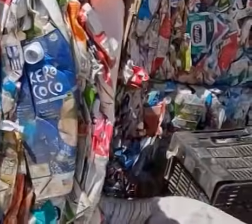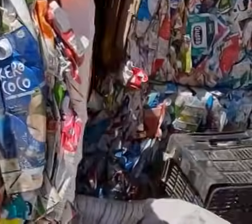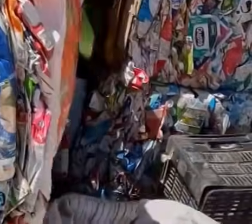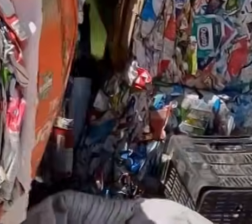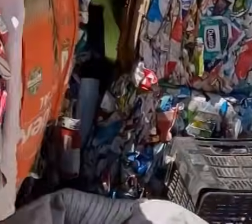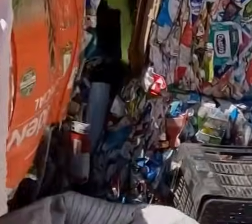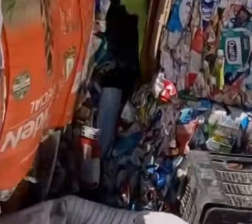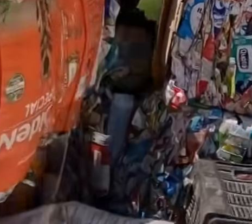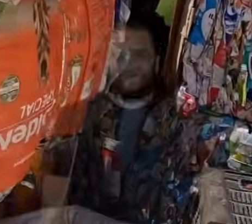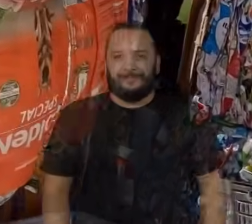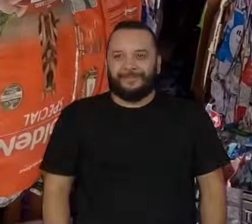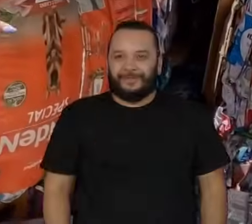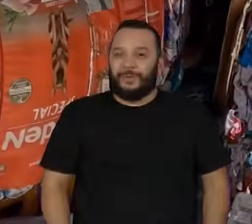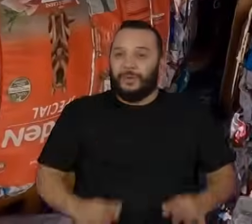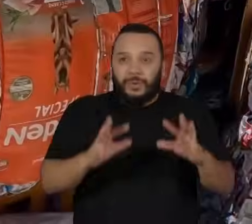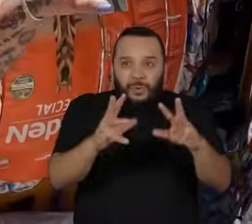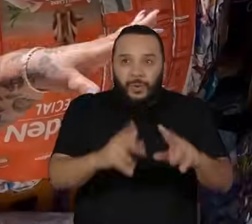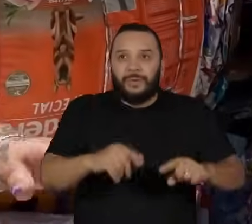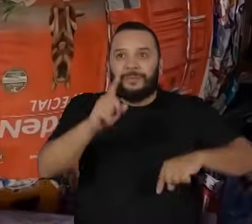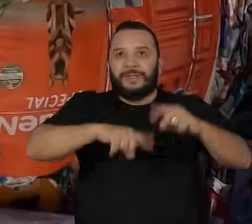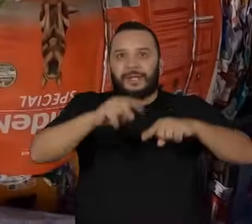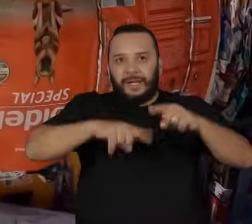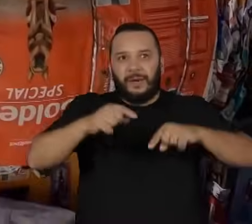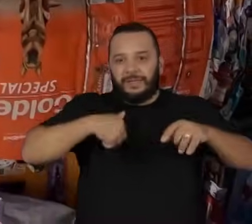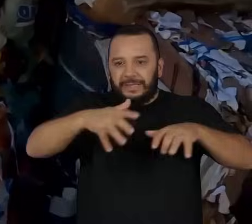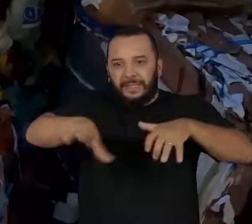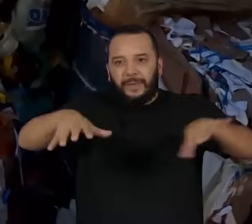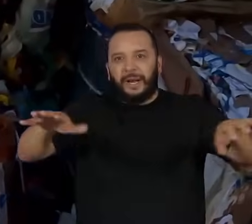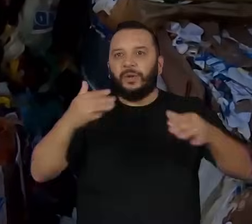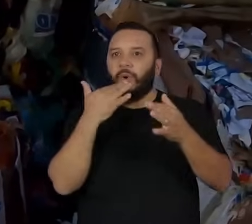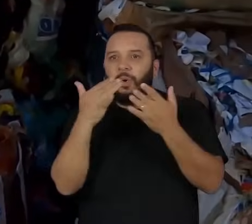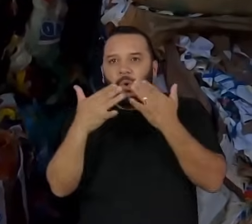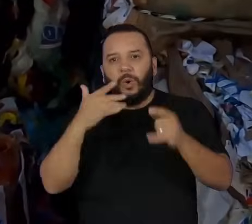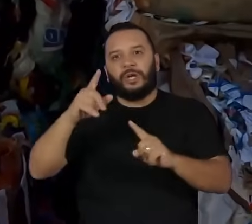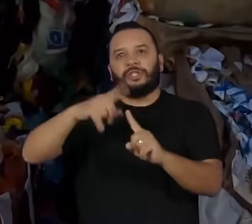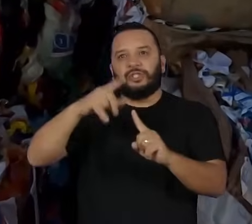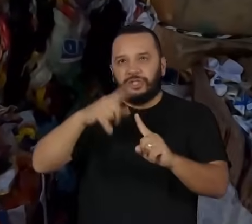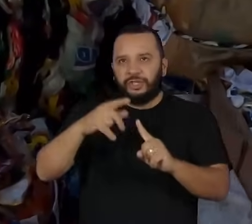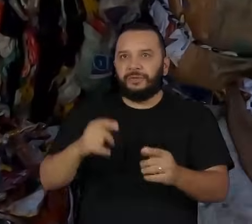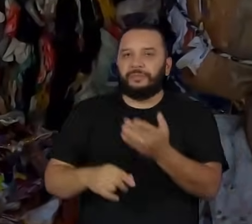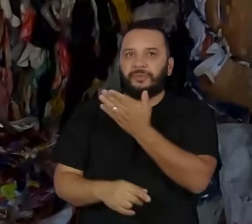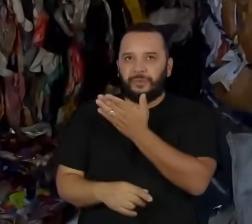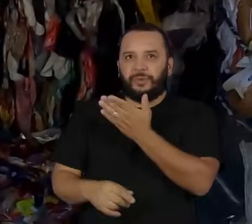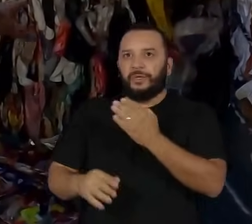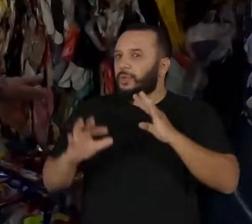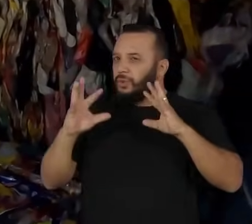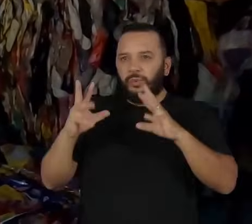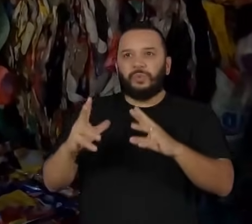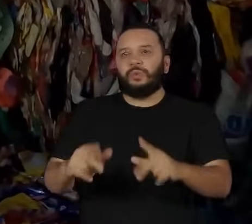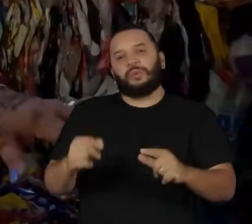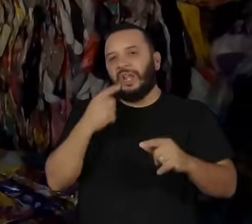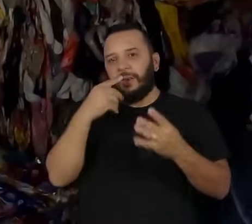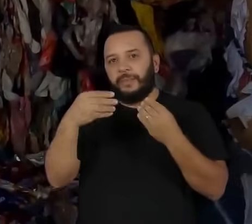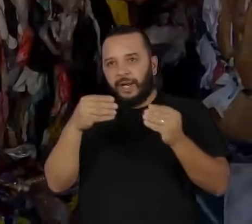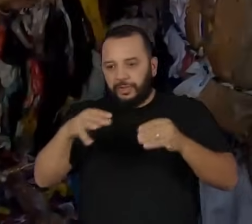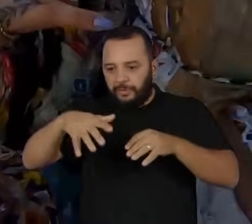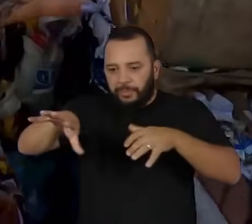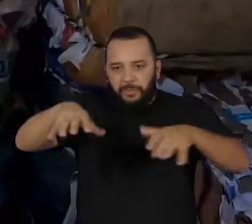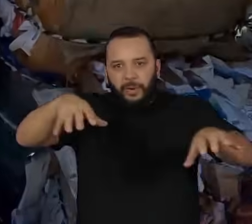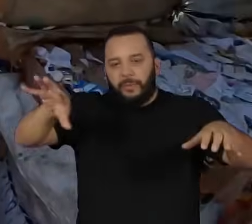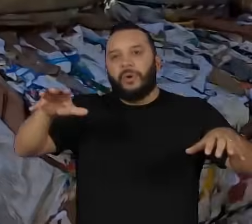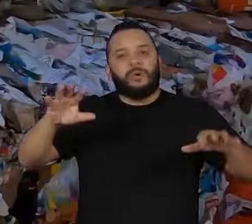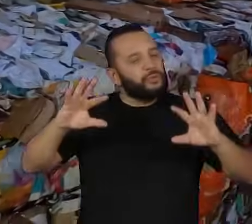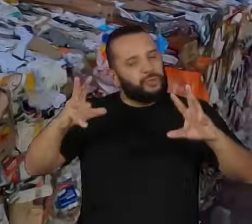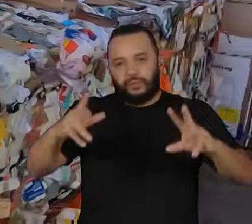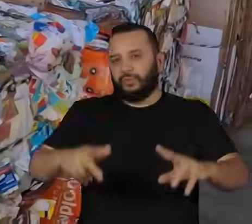Todo o nosso material é separado por cor, por tipo de material. A nossa para também é separada por cor. Nosso misto,